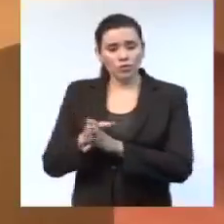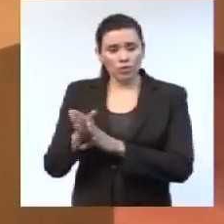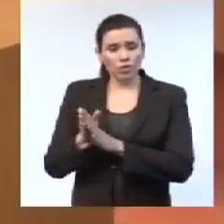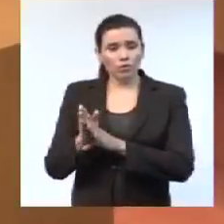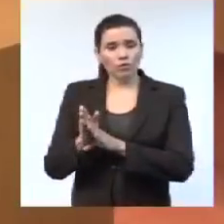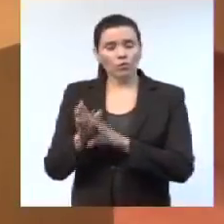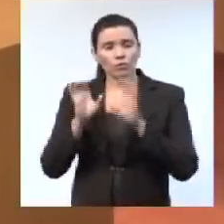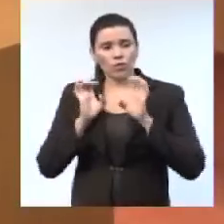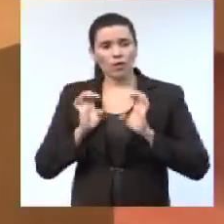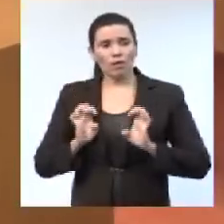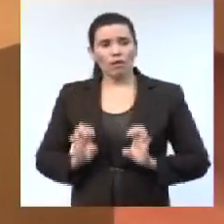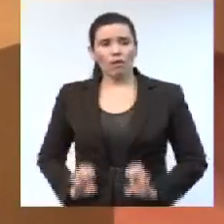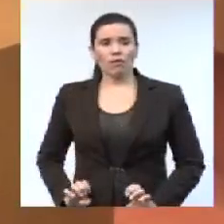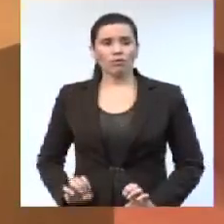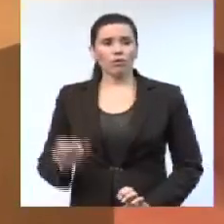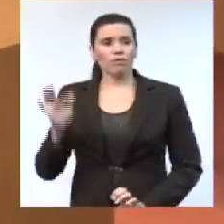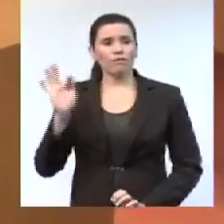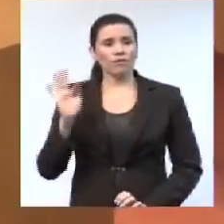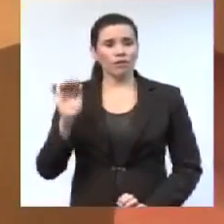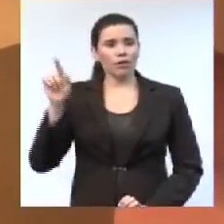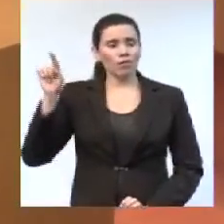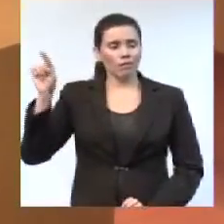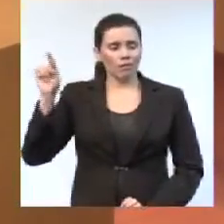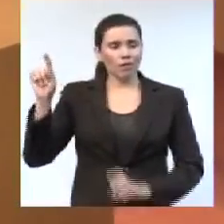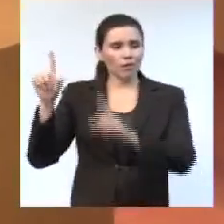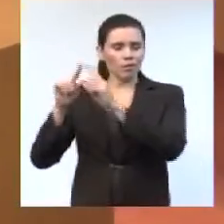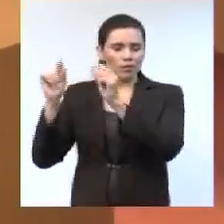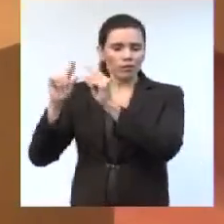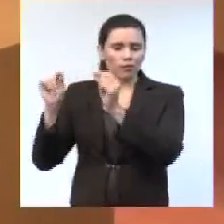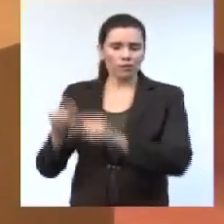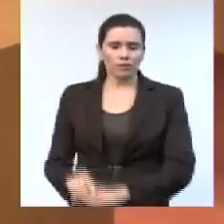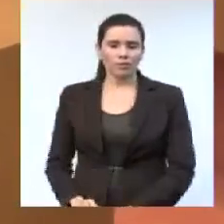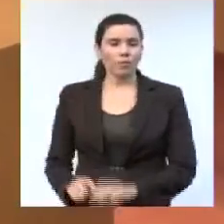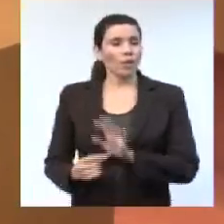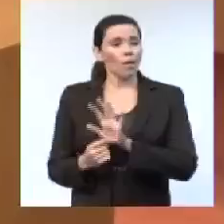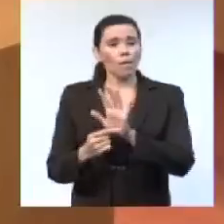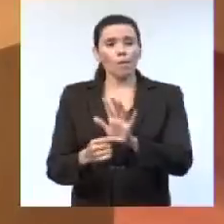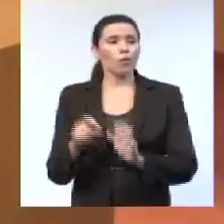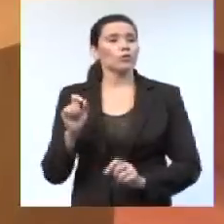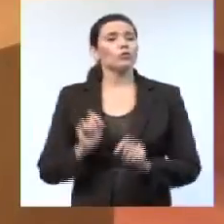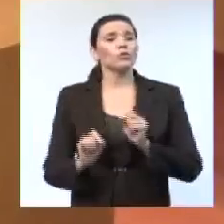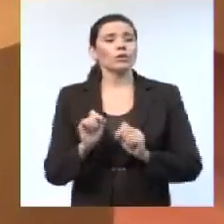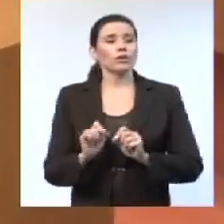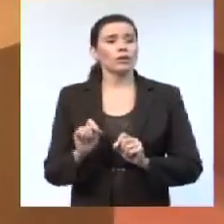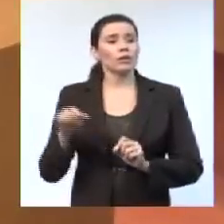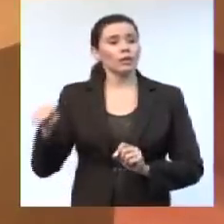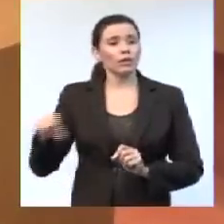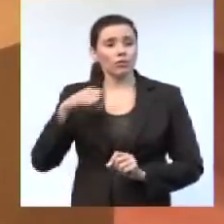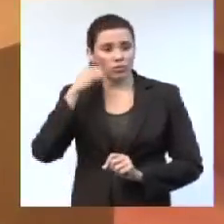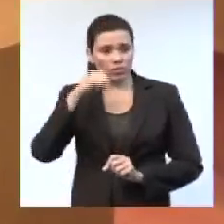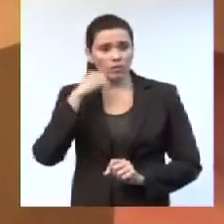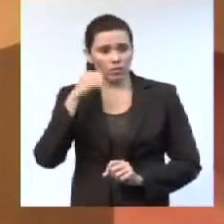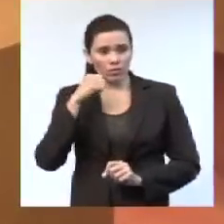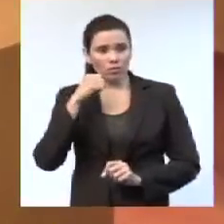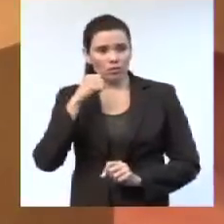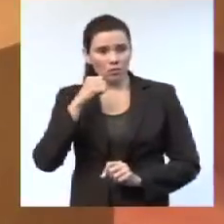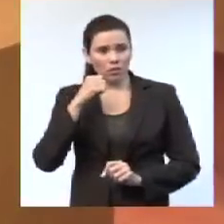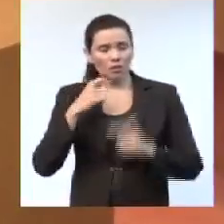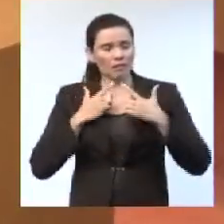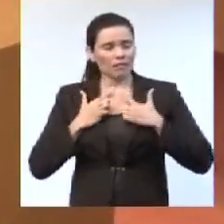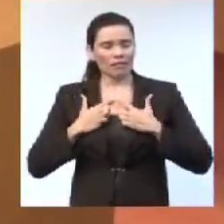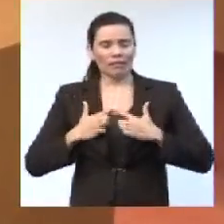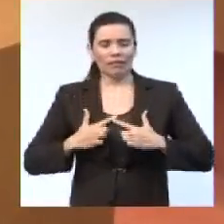João Alberto não tem nada contra ele, não tem processo contra ele, não tem absolutamente nada que venha arranhar a imagem do senador João